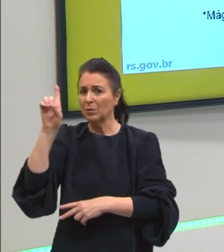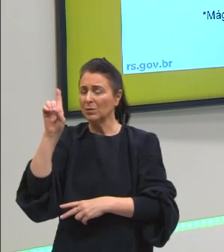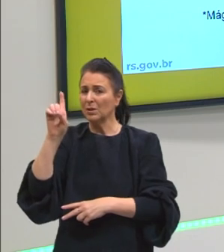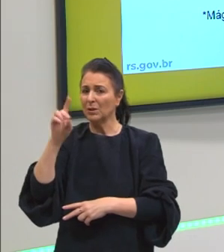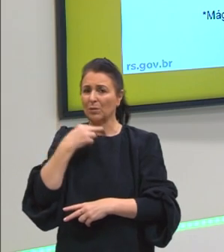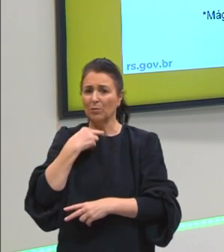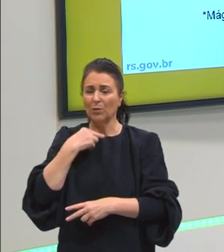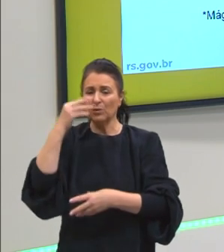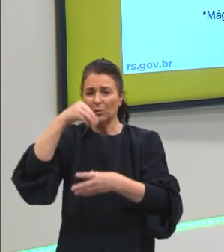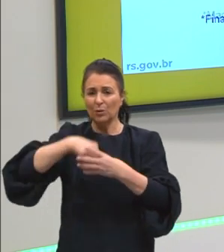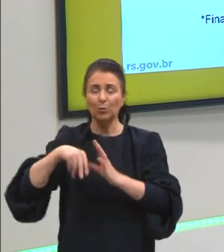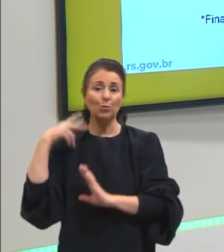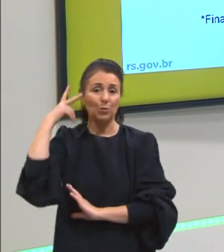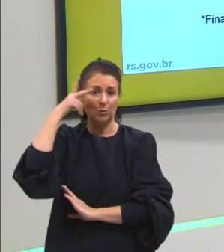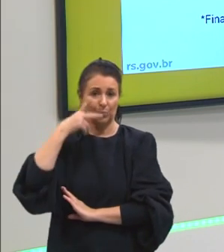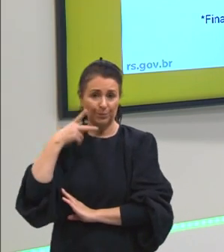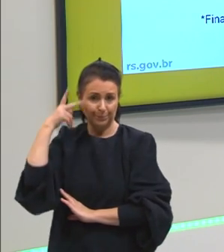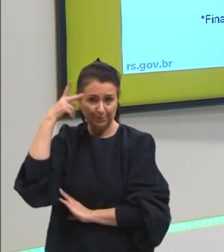Certo?